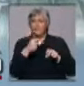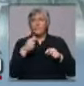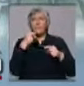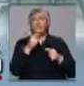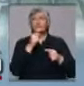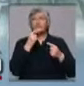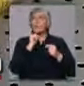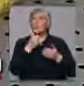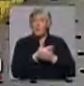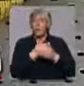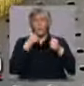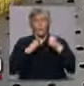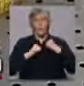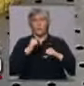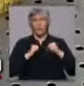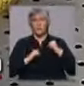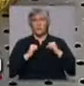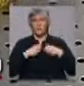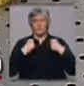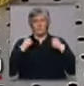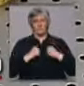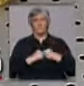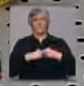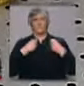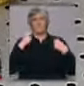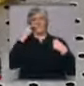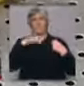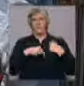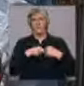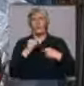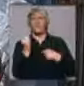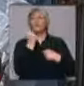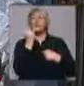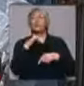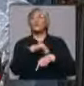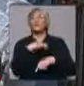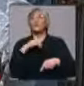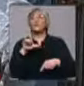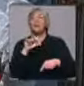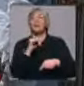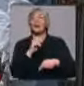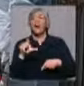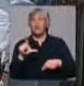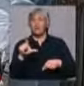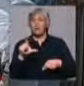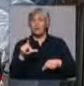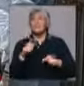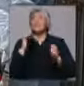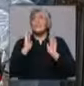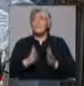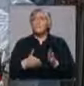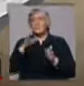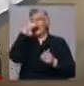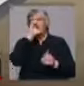autópsia médico-legal. Uma autópsia mais completa da responsabilidade do Instituto de Medicina Legal e que carece da autorização do